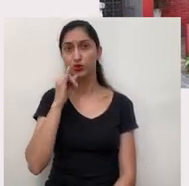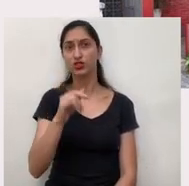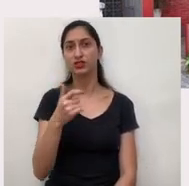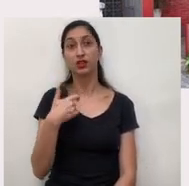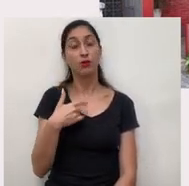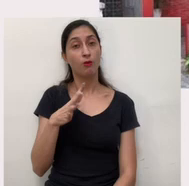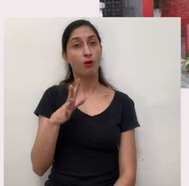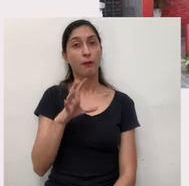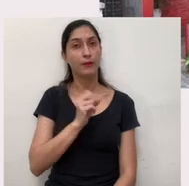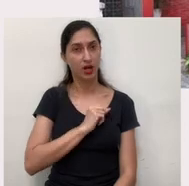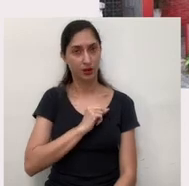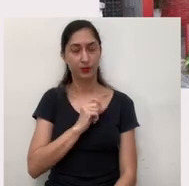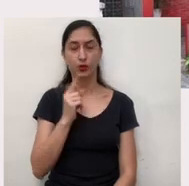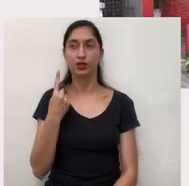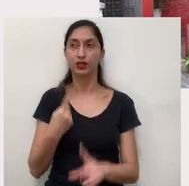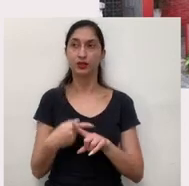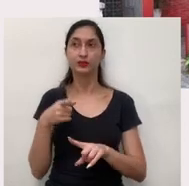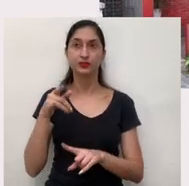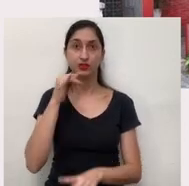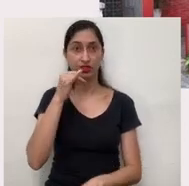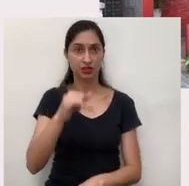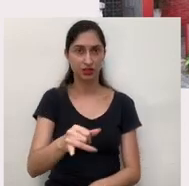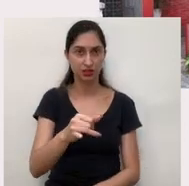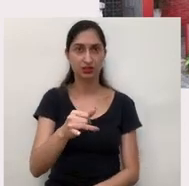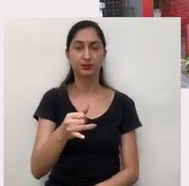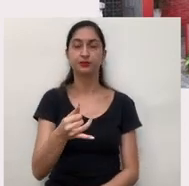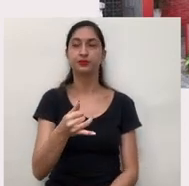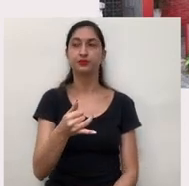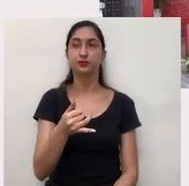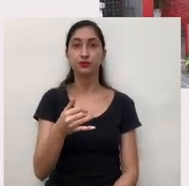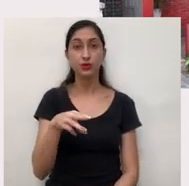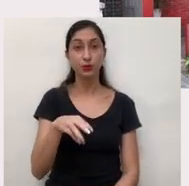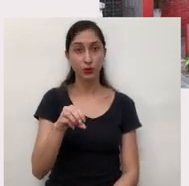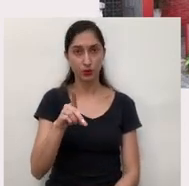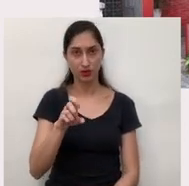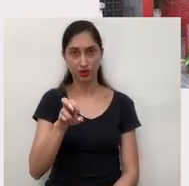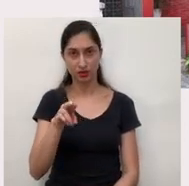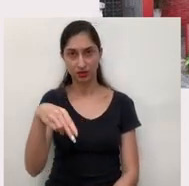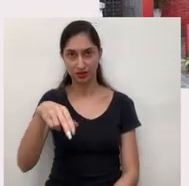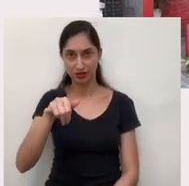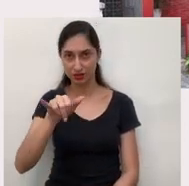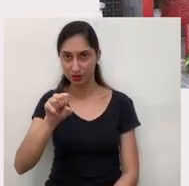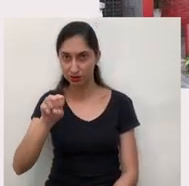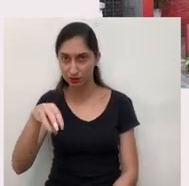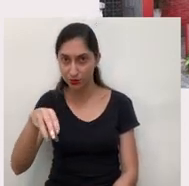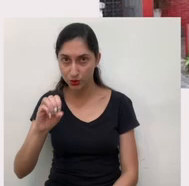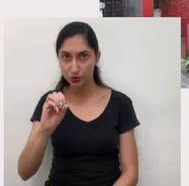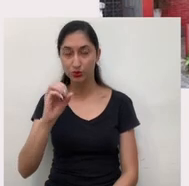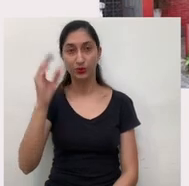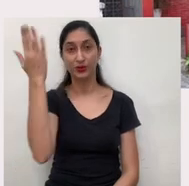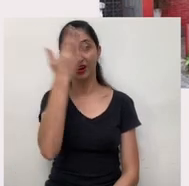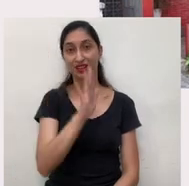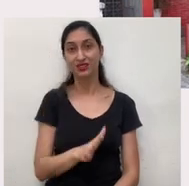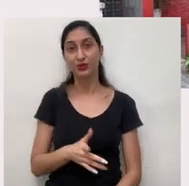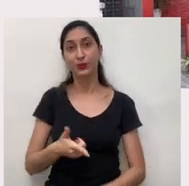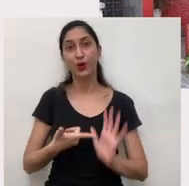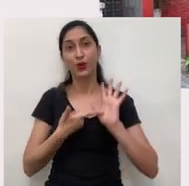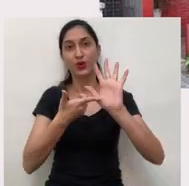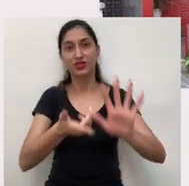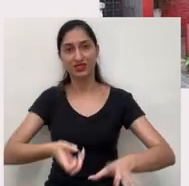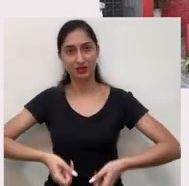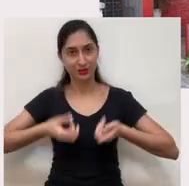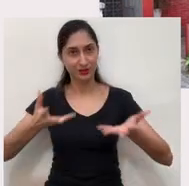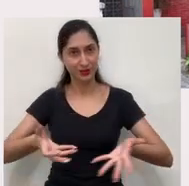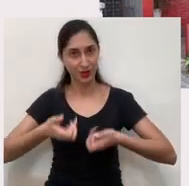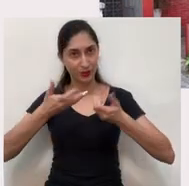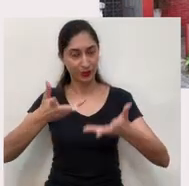genial, assim, ele disse que a excepcionalidade do modernismo brasileiro está na expressão popular. Então,